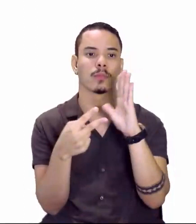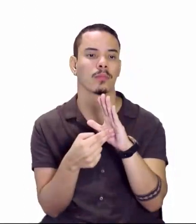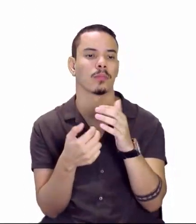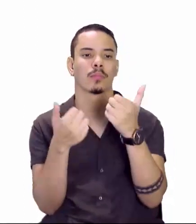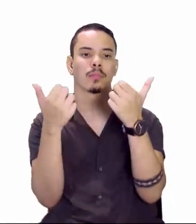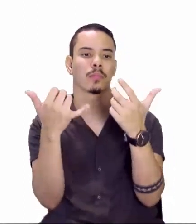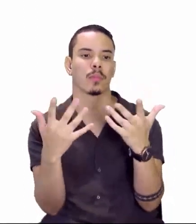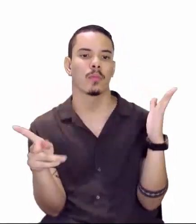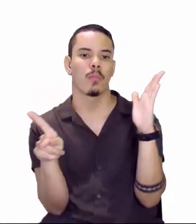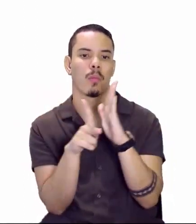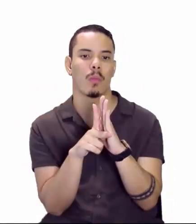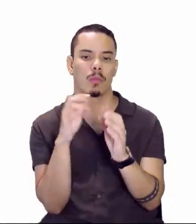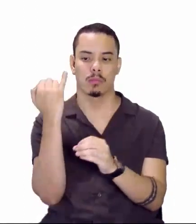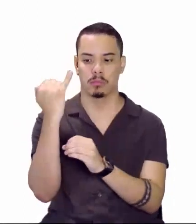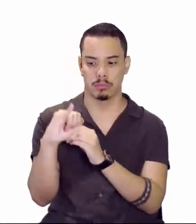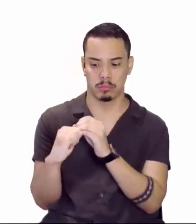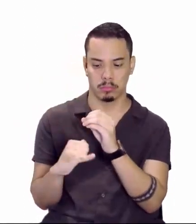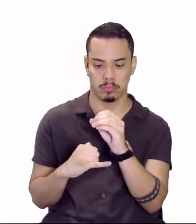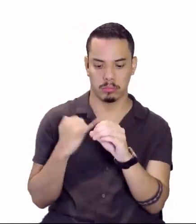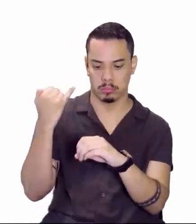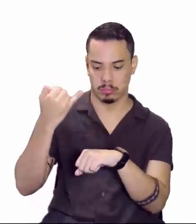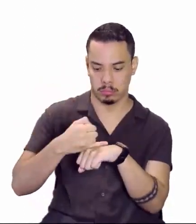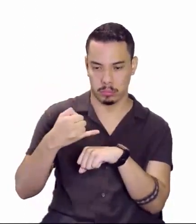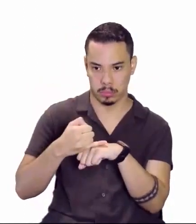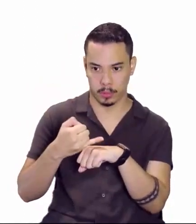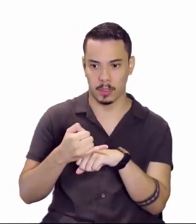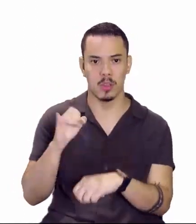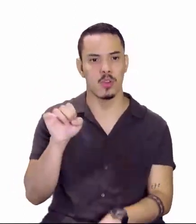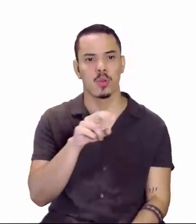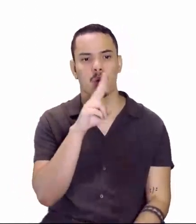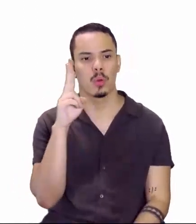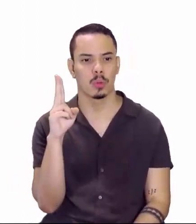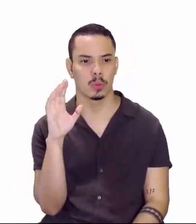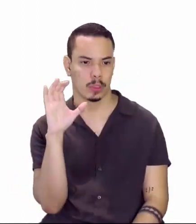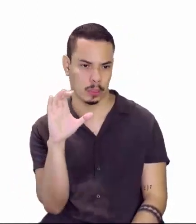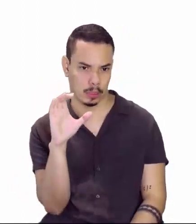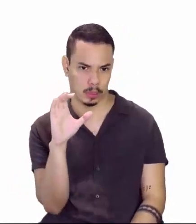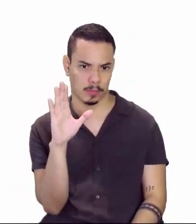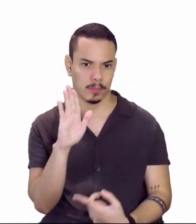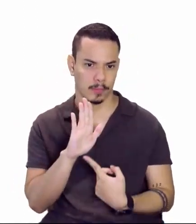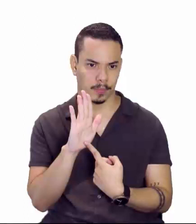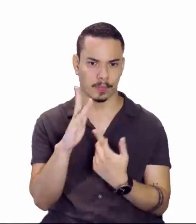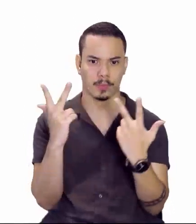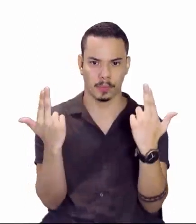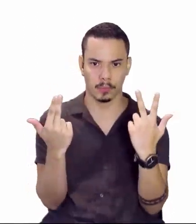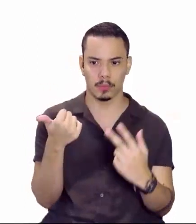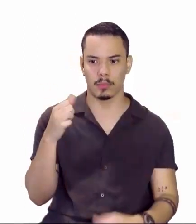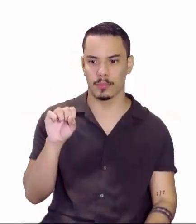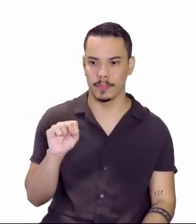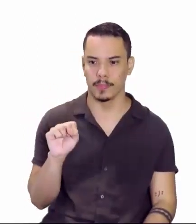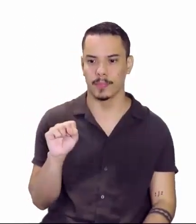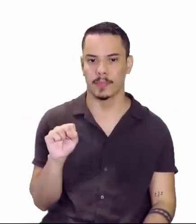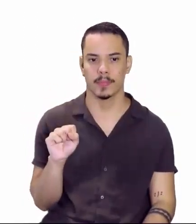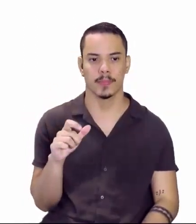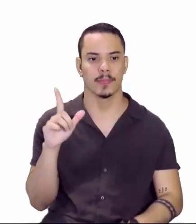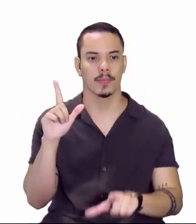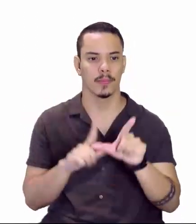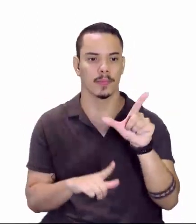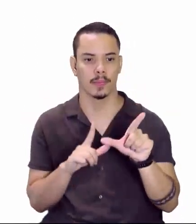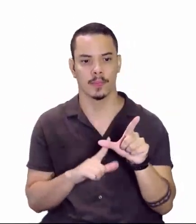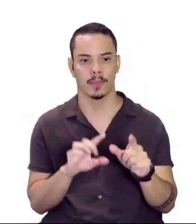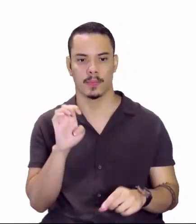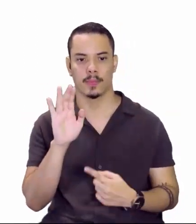íon. Letra C, ele apresenta um número atômico igual a 18. Letra E,